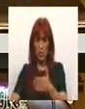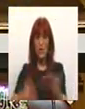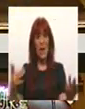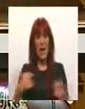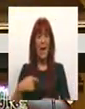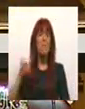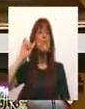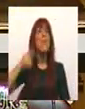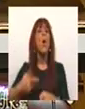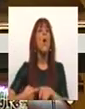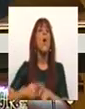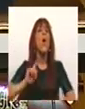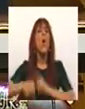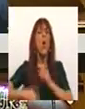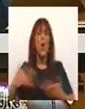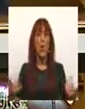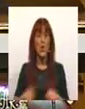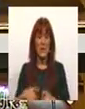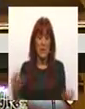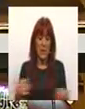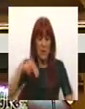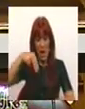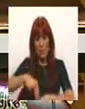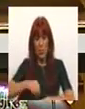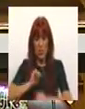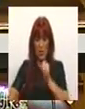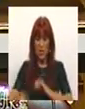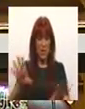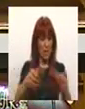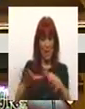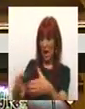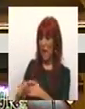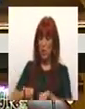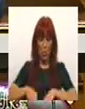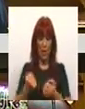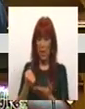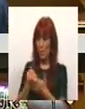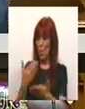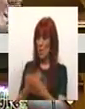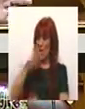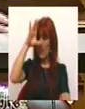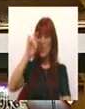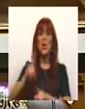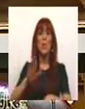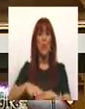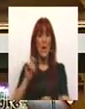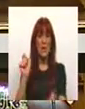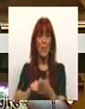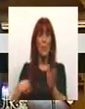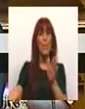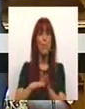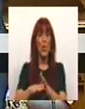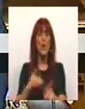isso que interessa saber. Qual é que, efetivamente, a posição das bancadas, dos partidos que apoiam este Governo, relativamente a este porto?